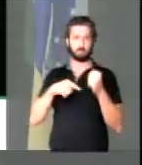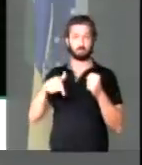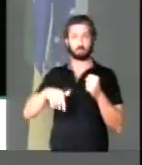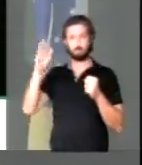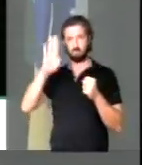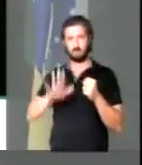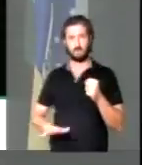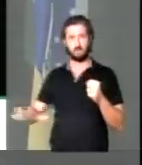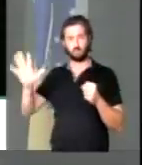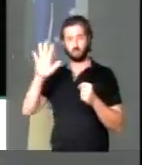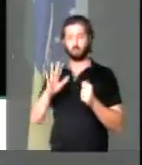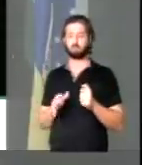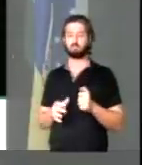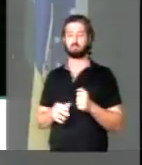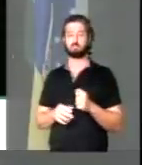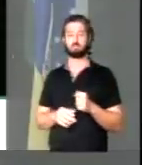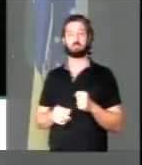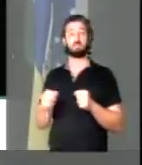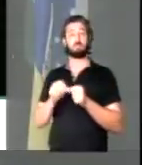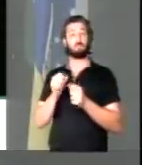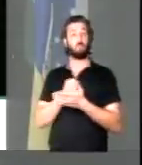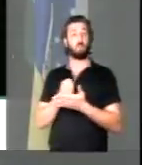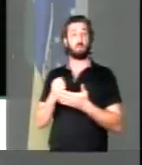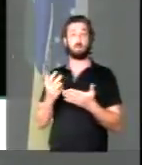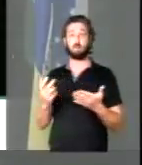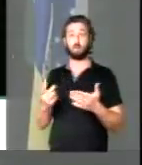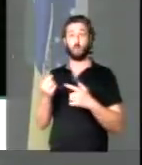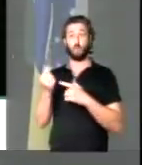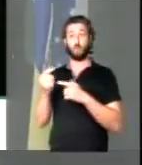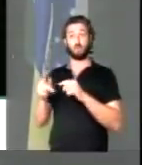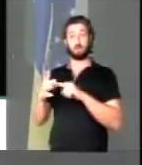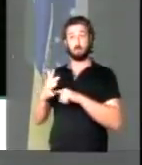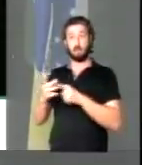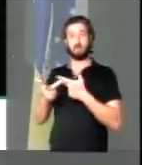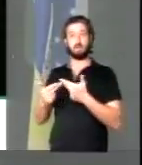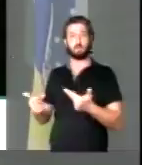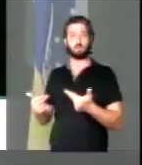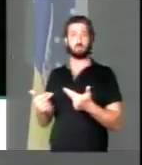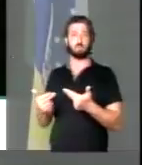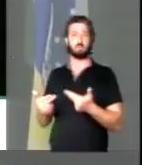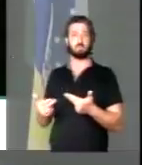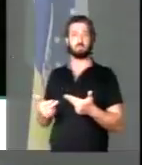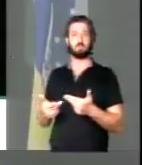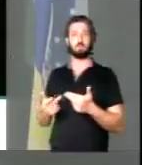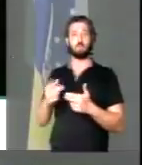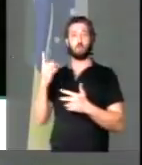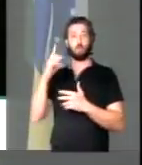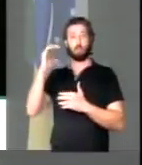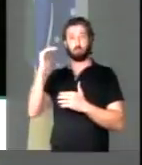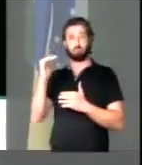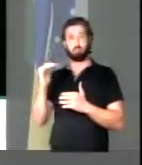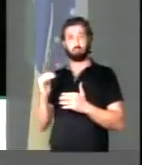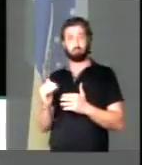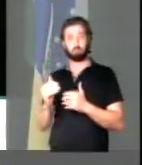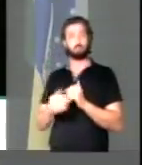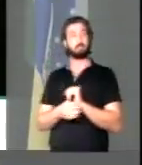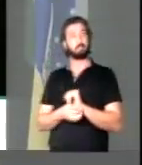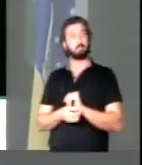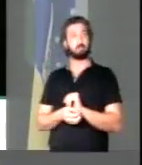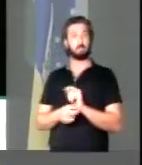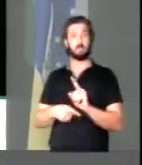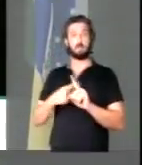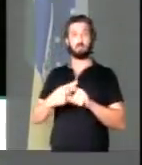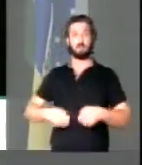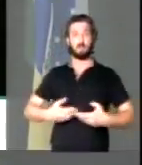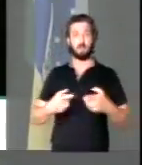Brasil todos tem, eles fizeram um contrato com o custo do equipamento. E com a queda do dólar e mais